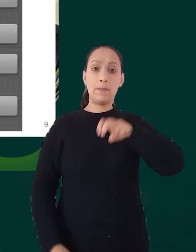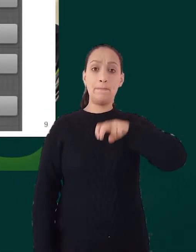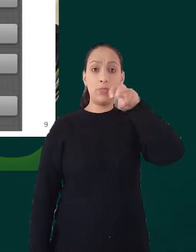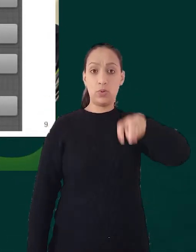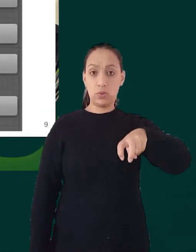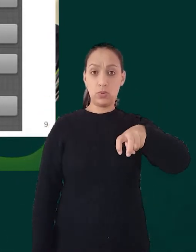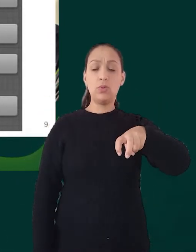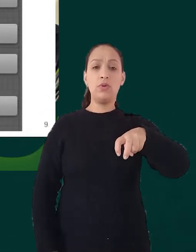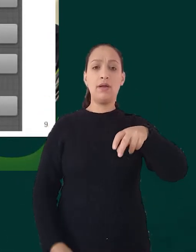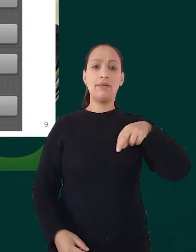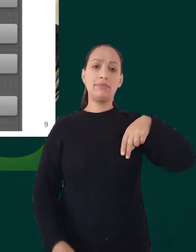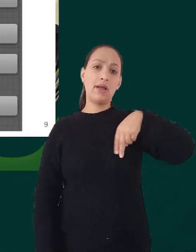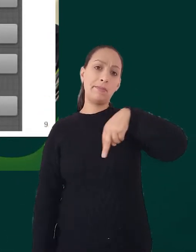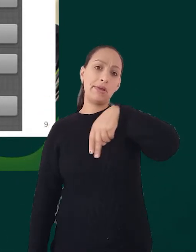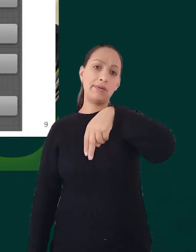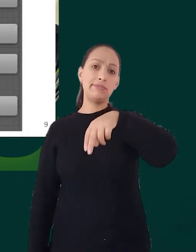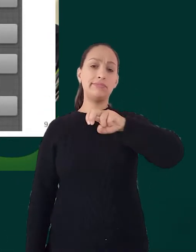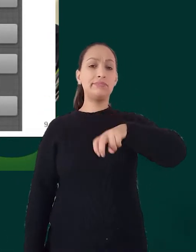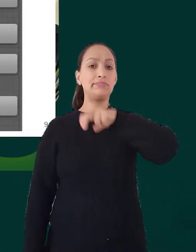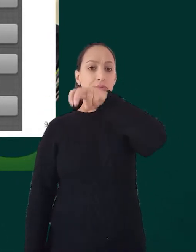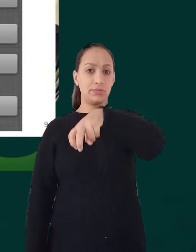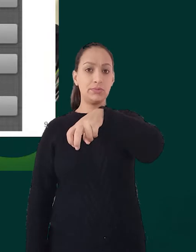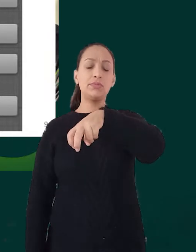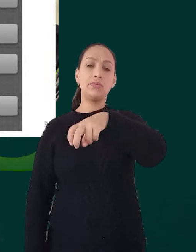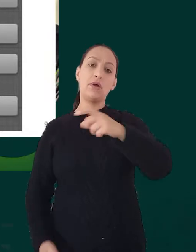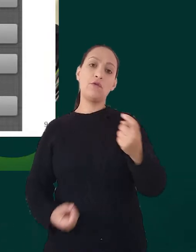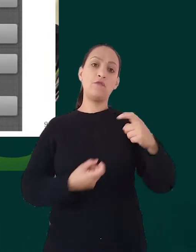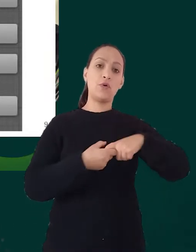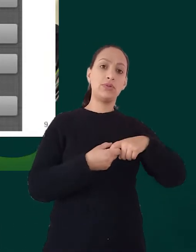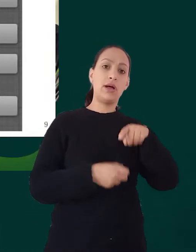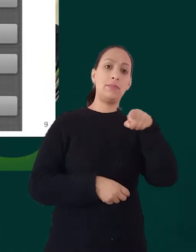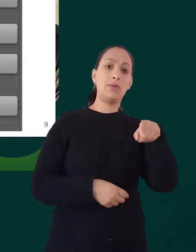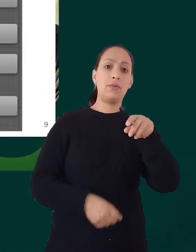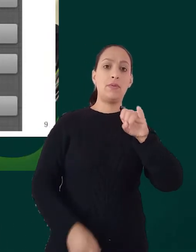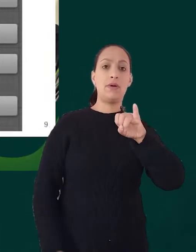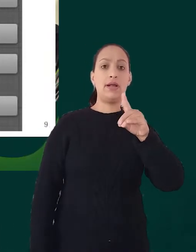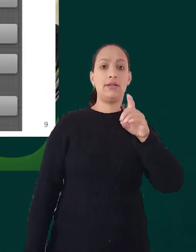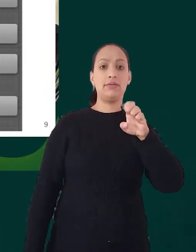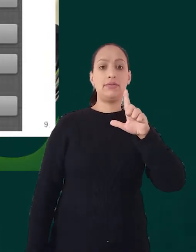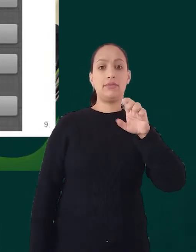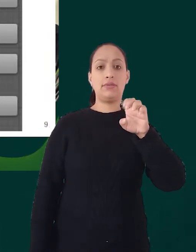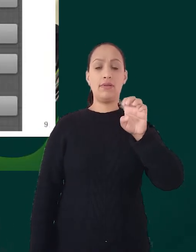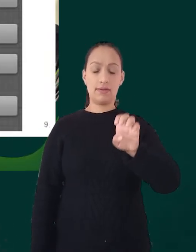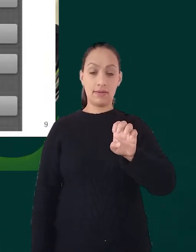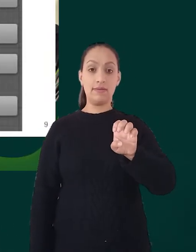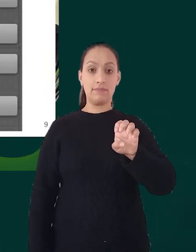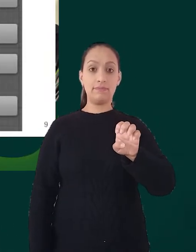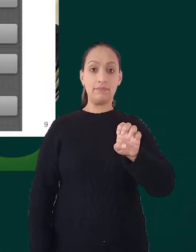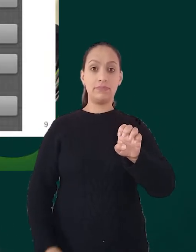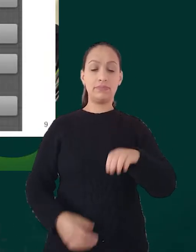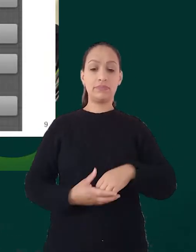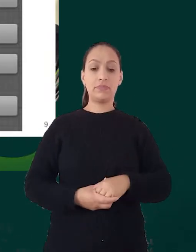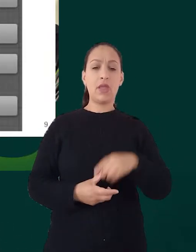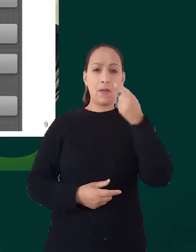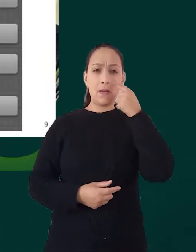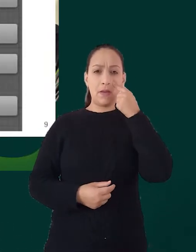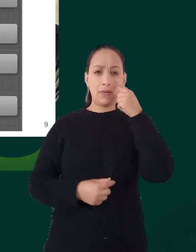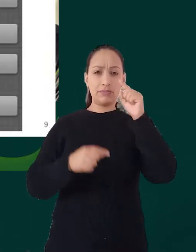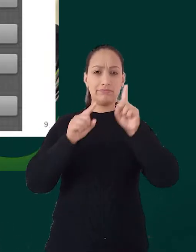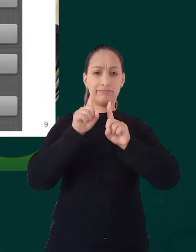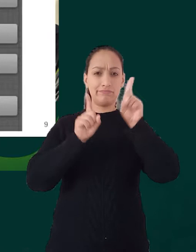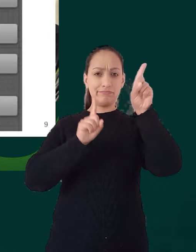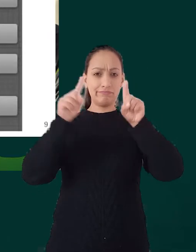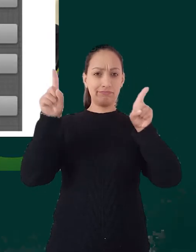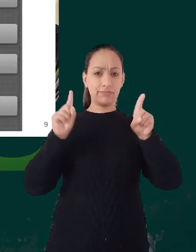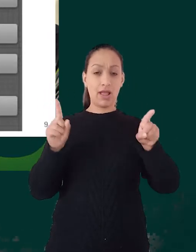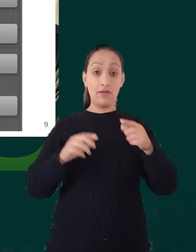eu estou caminhando e vou para o pulo, do pulo eu posso voltar para o idle. E do idle, quando eu ativo o pulo,